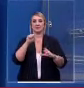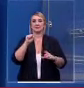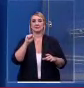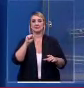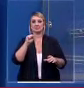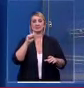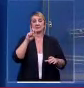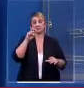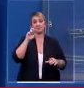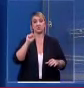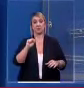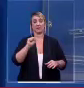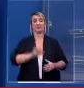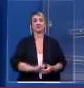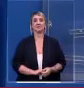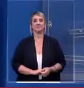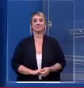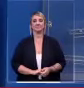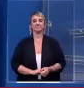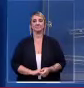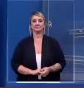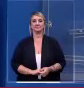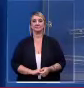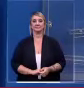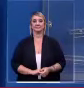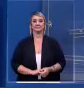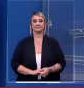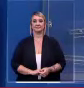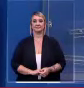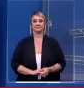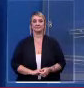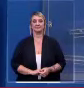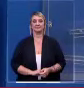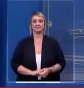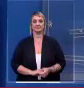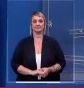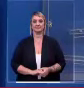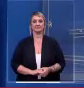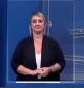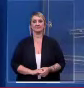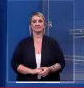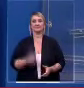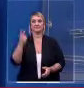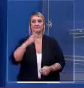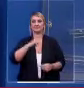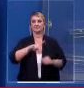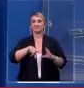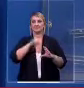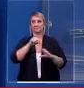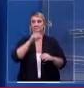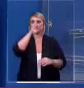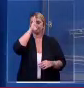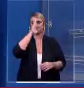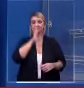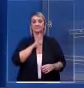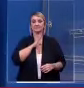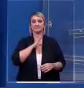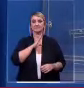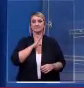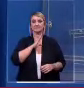50. Vamos captar o primeiro número na dupla cena. Segundo sorteio, bola amarela,